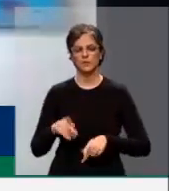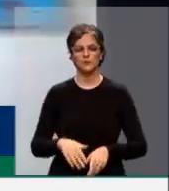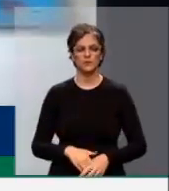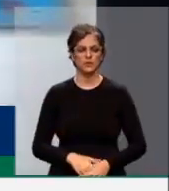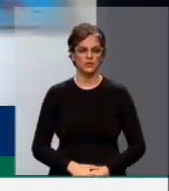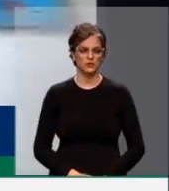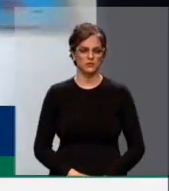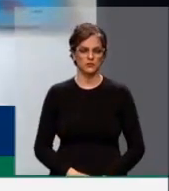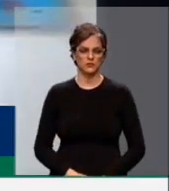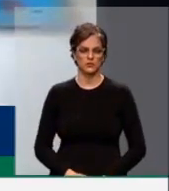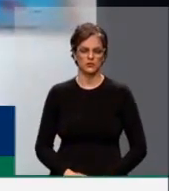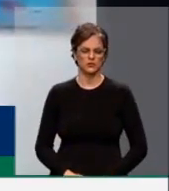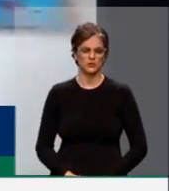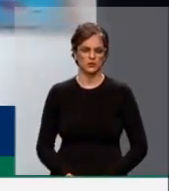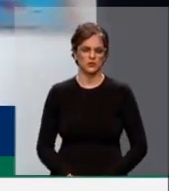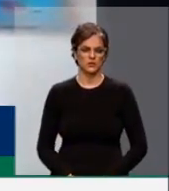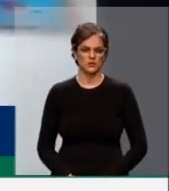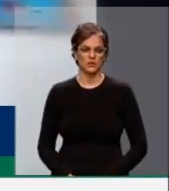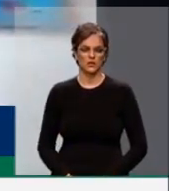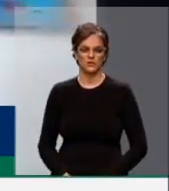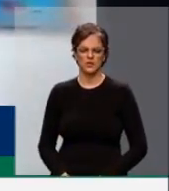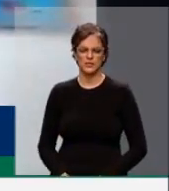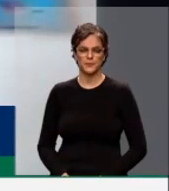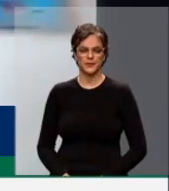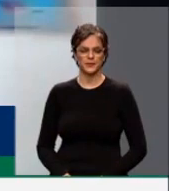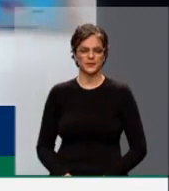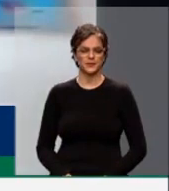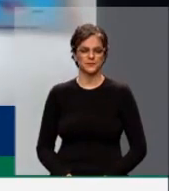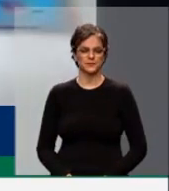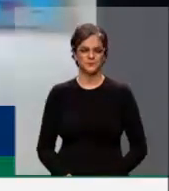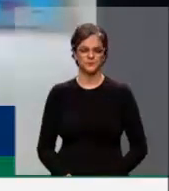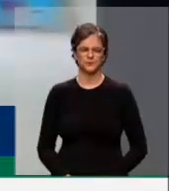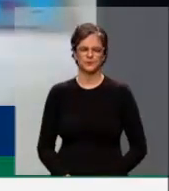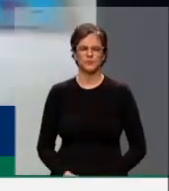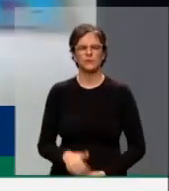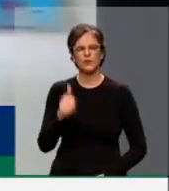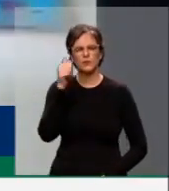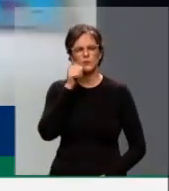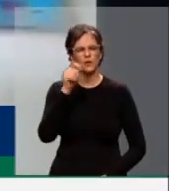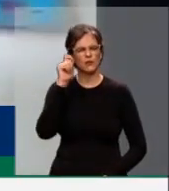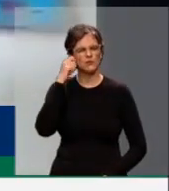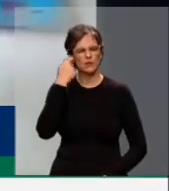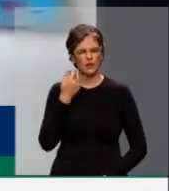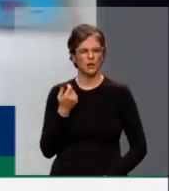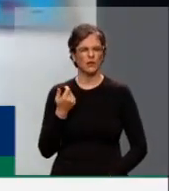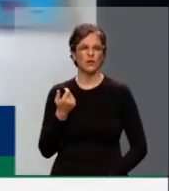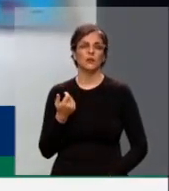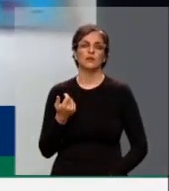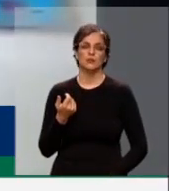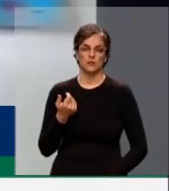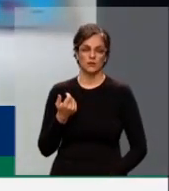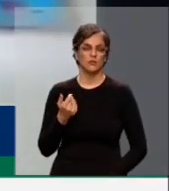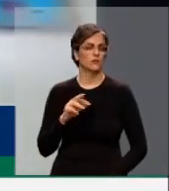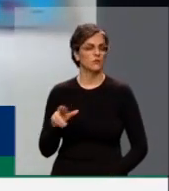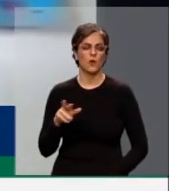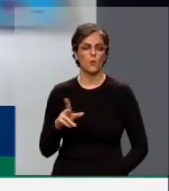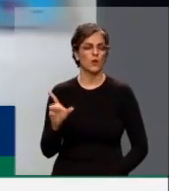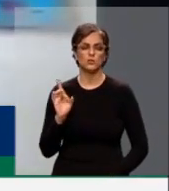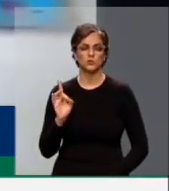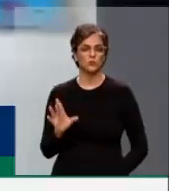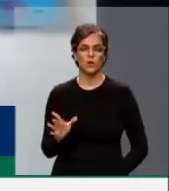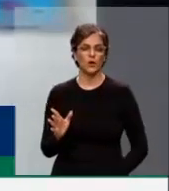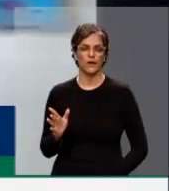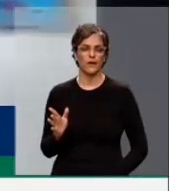de população, né, as mulheres negras, elas têm, não só, né, para não ser repetida aqui, elas têm